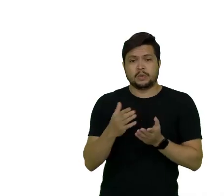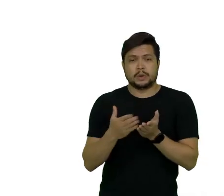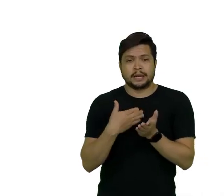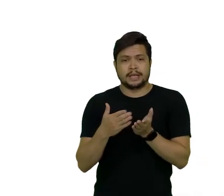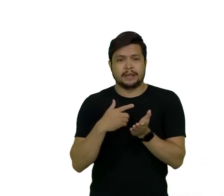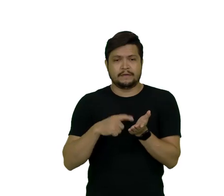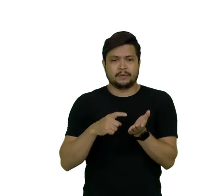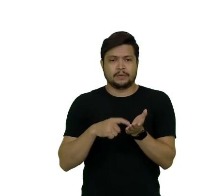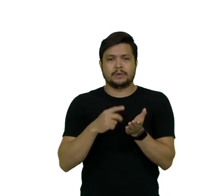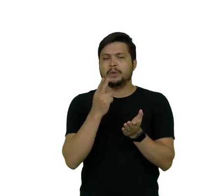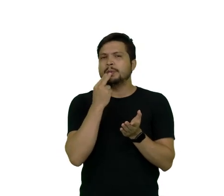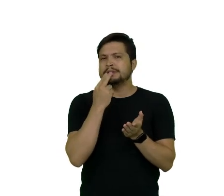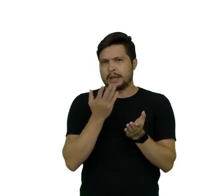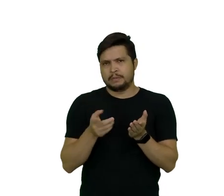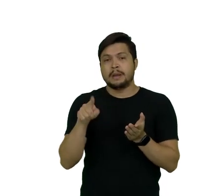livro de nutrição,